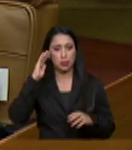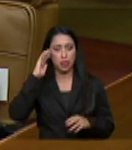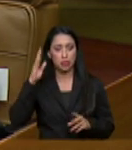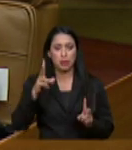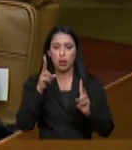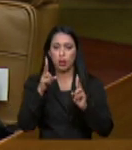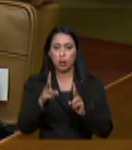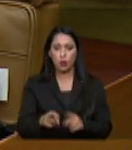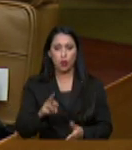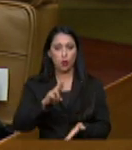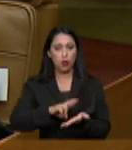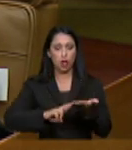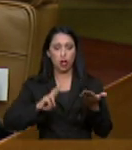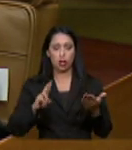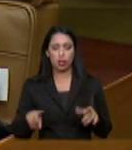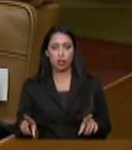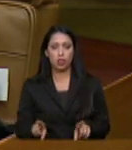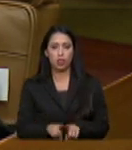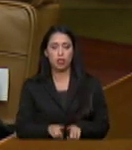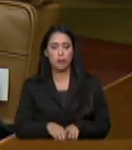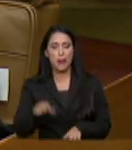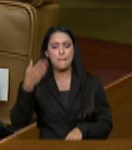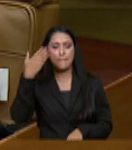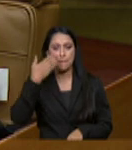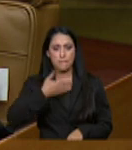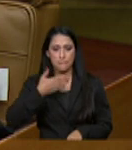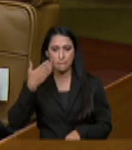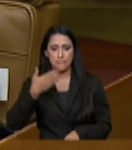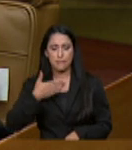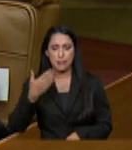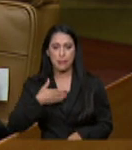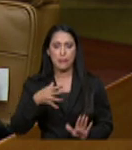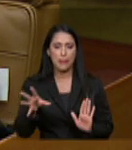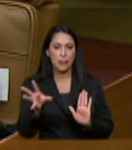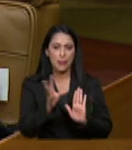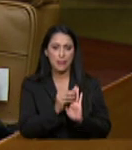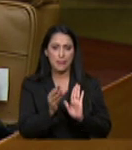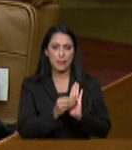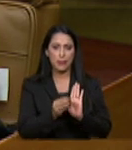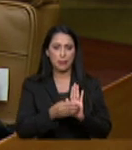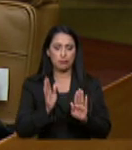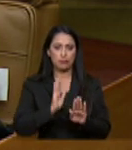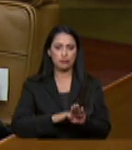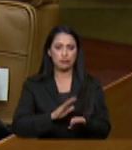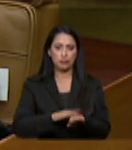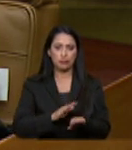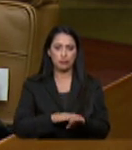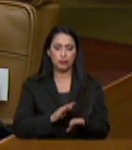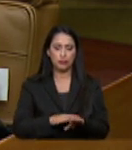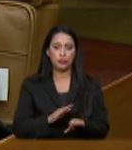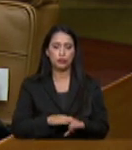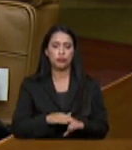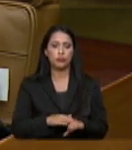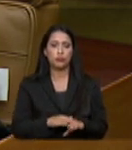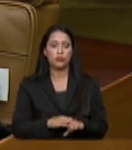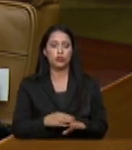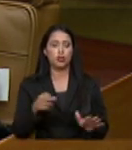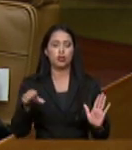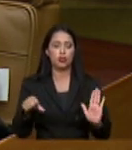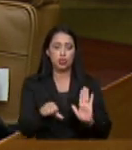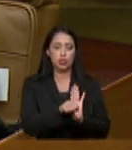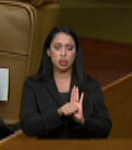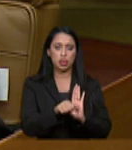sua excelência presentes provas suficientes de materialidade e autoria nos respectivos